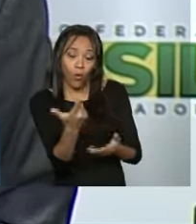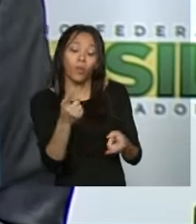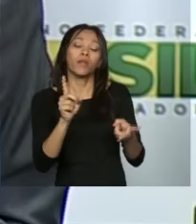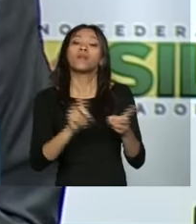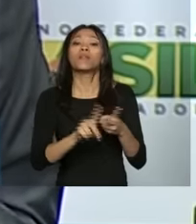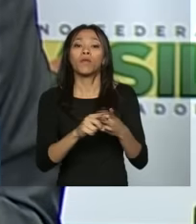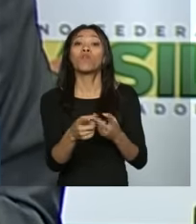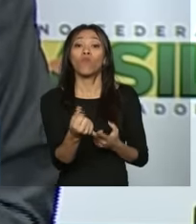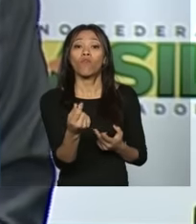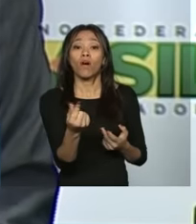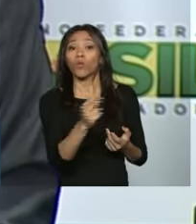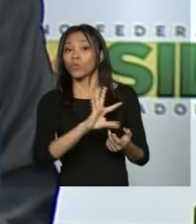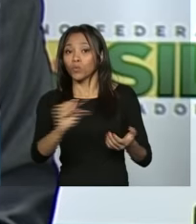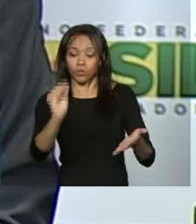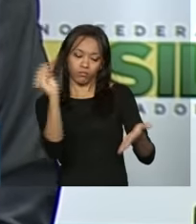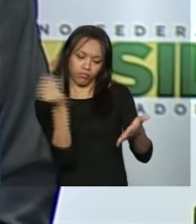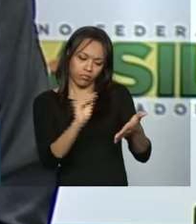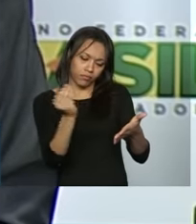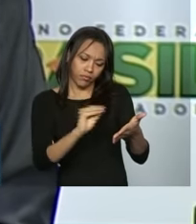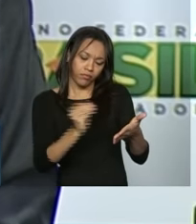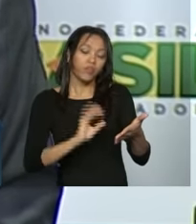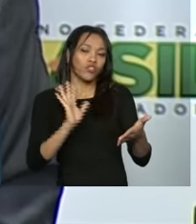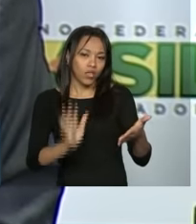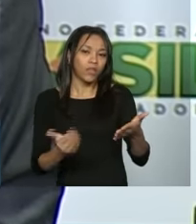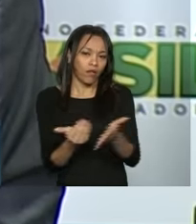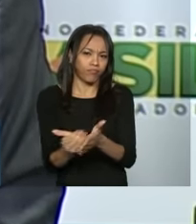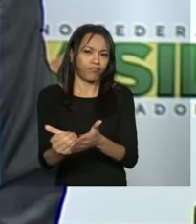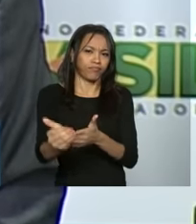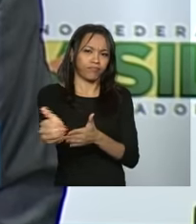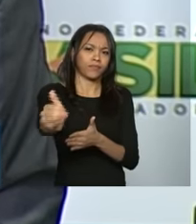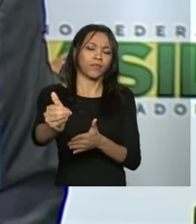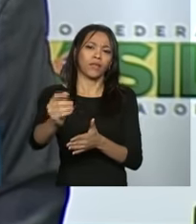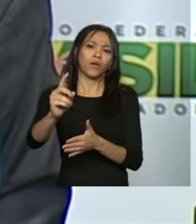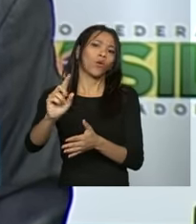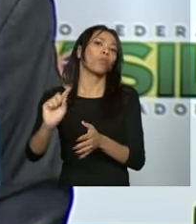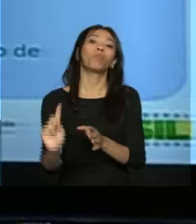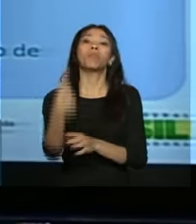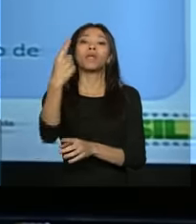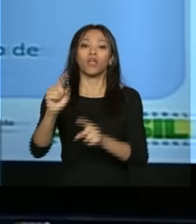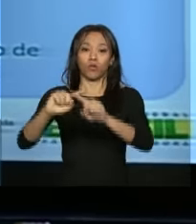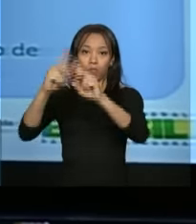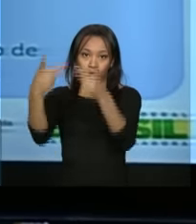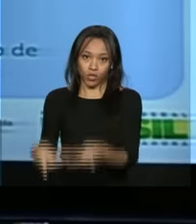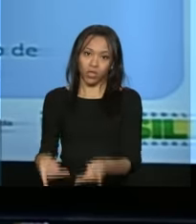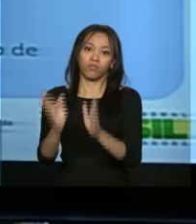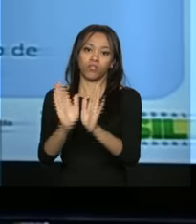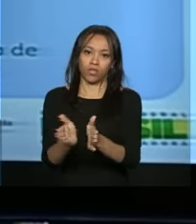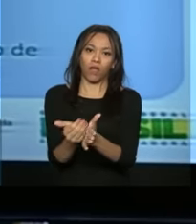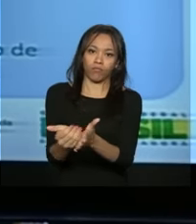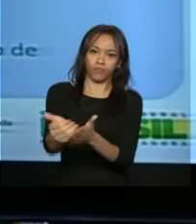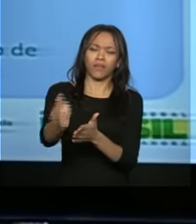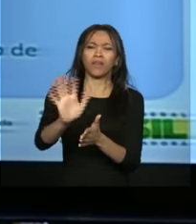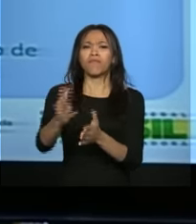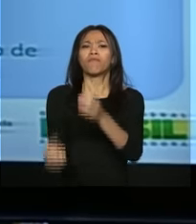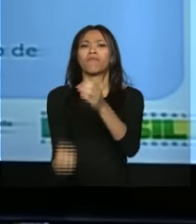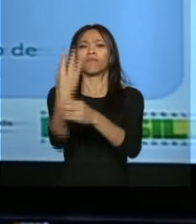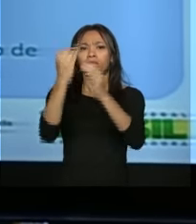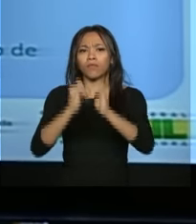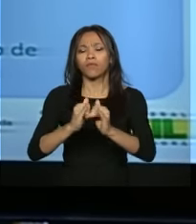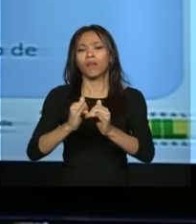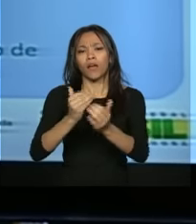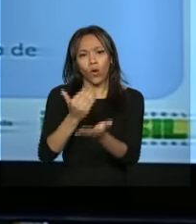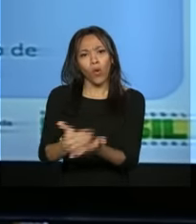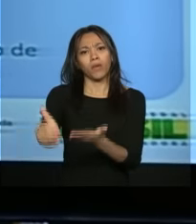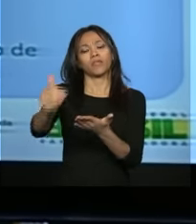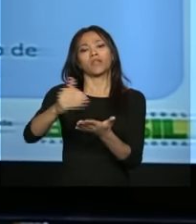implantáveis o projeto piloto já tá em curso com previsão e implementação até maio junho de